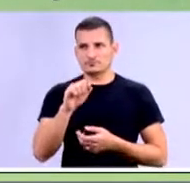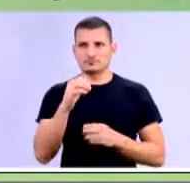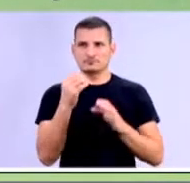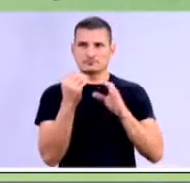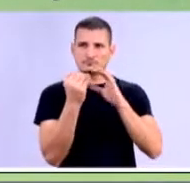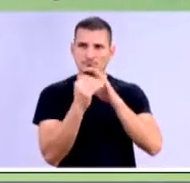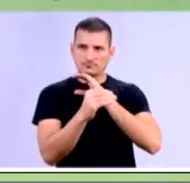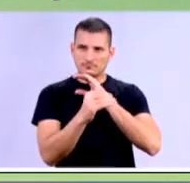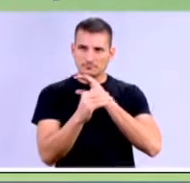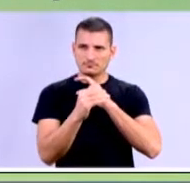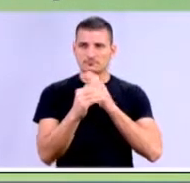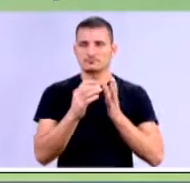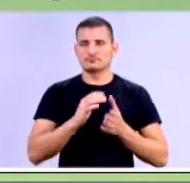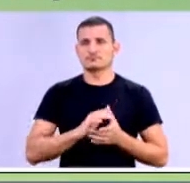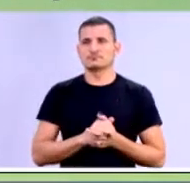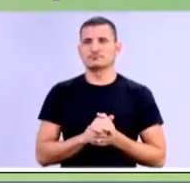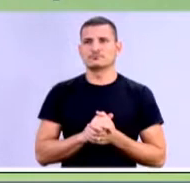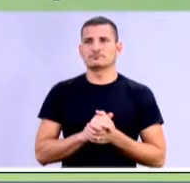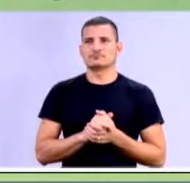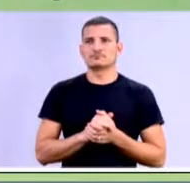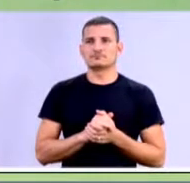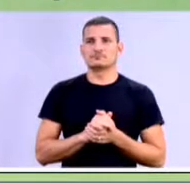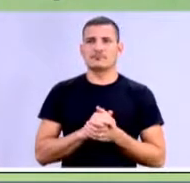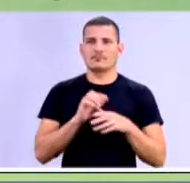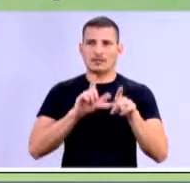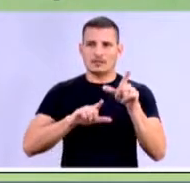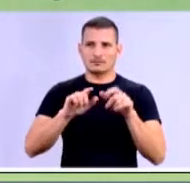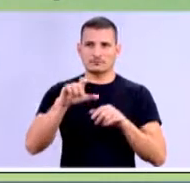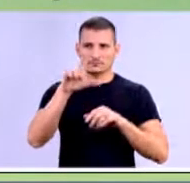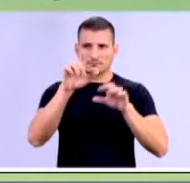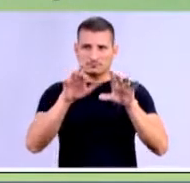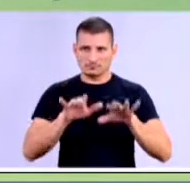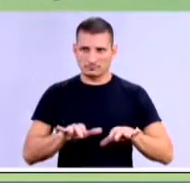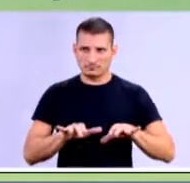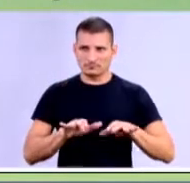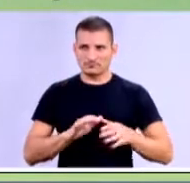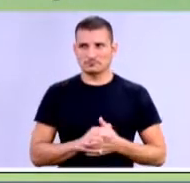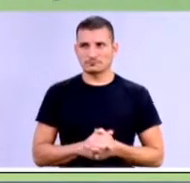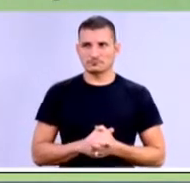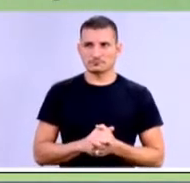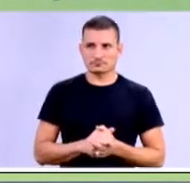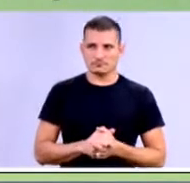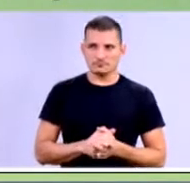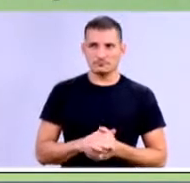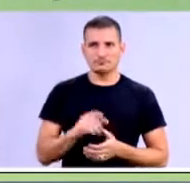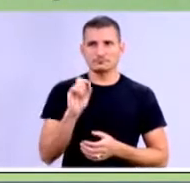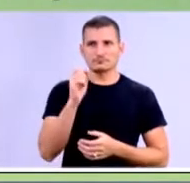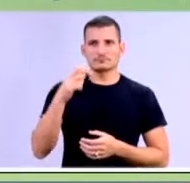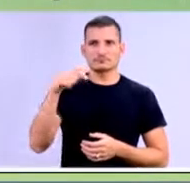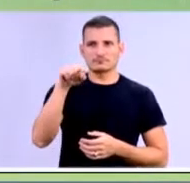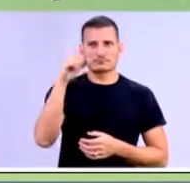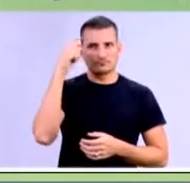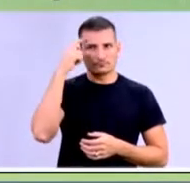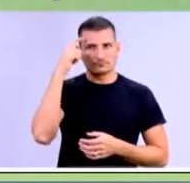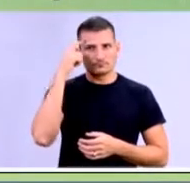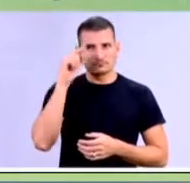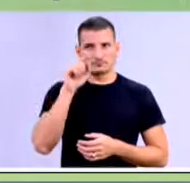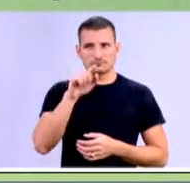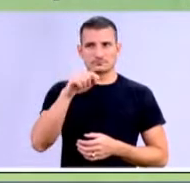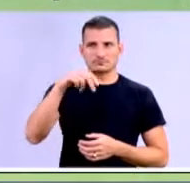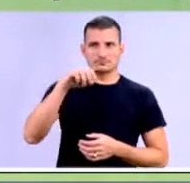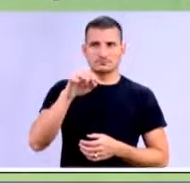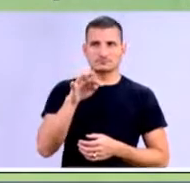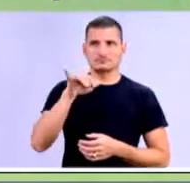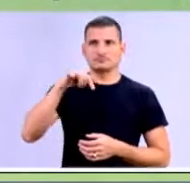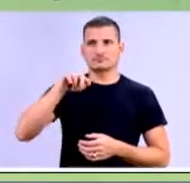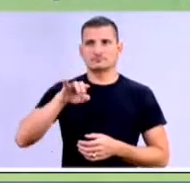e-mail grafando o texto em letras maiúsculas? O que você pensa sobre essa na